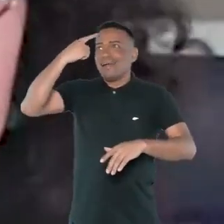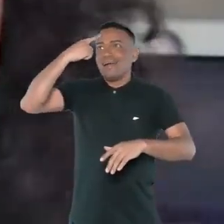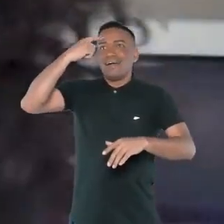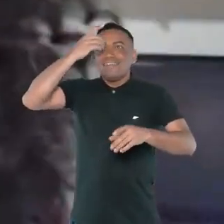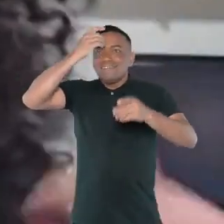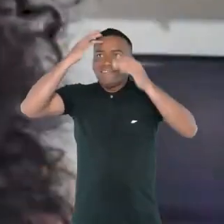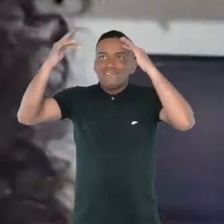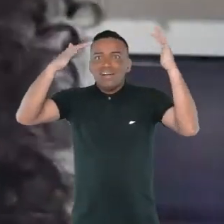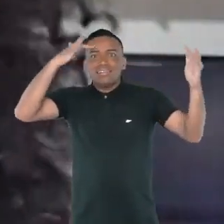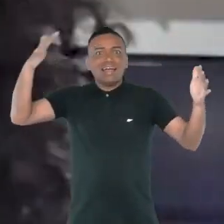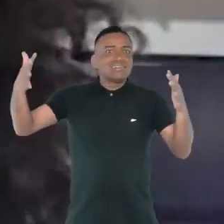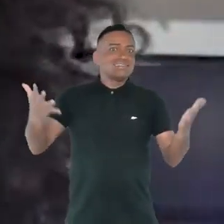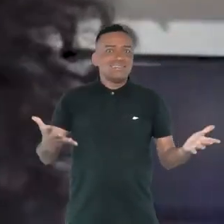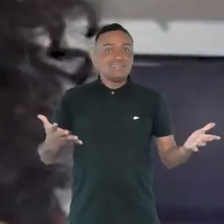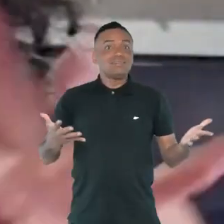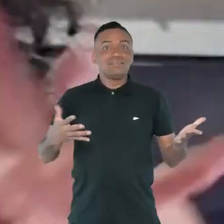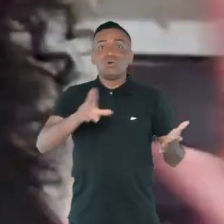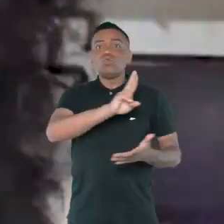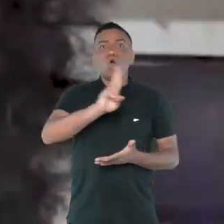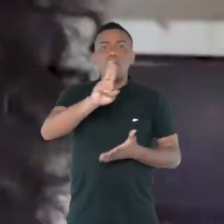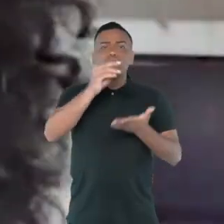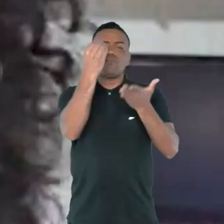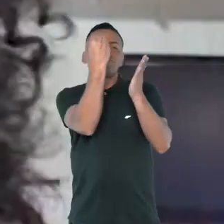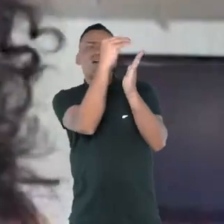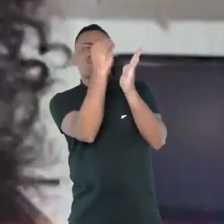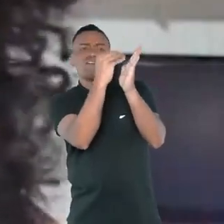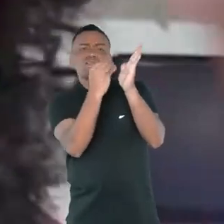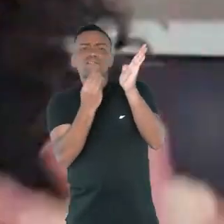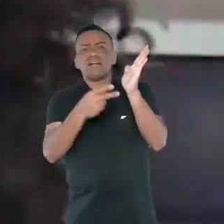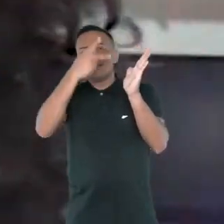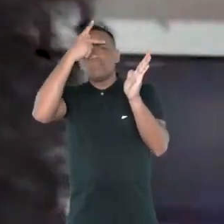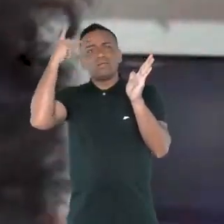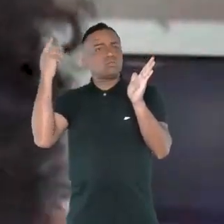a entrar na fantasia também. Então, assim, vários nomes que